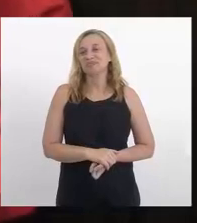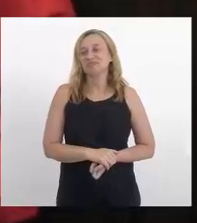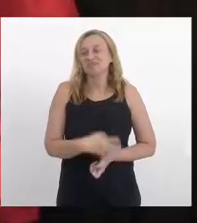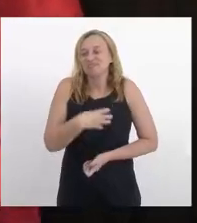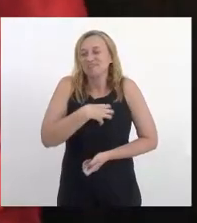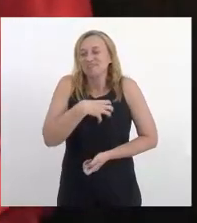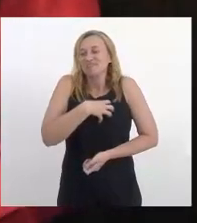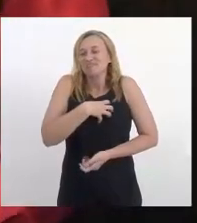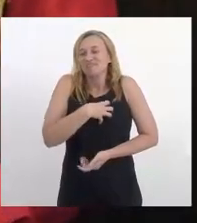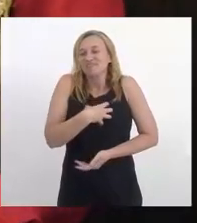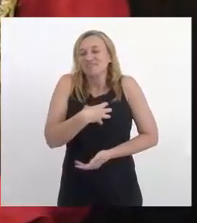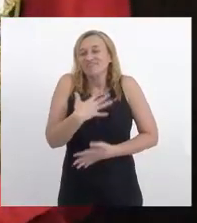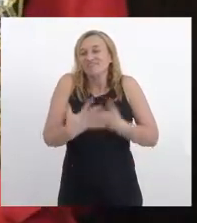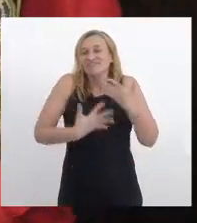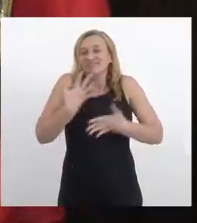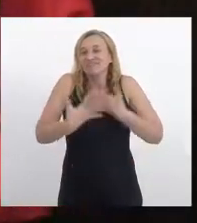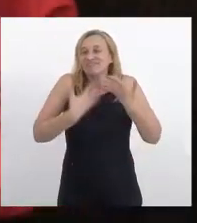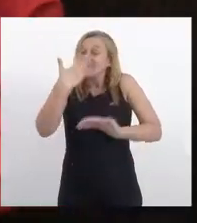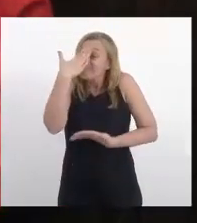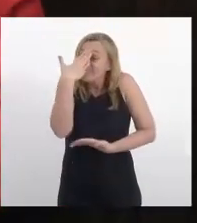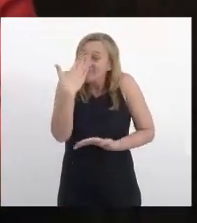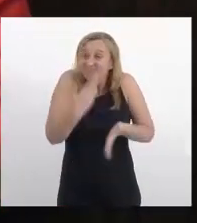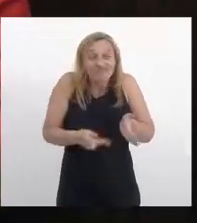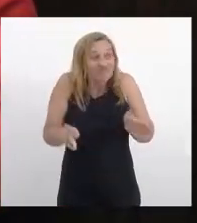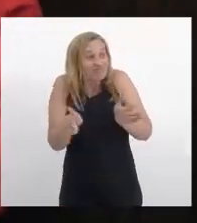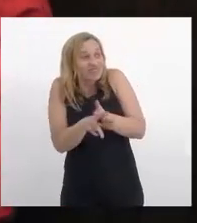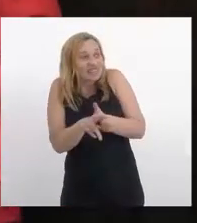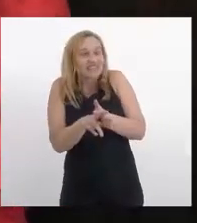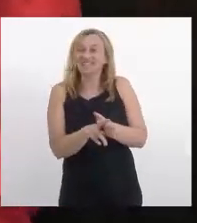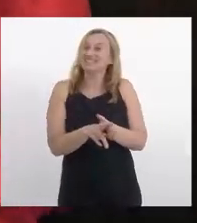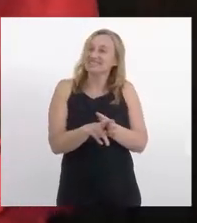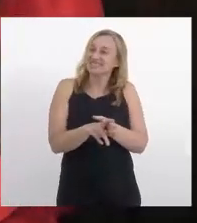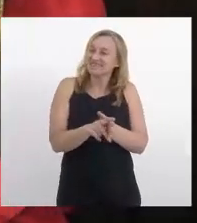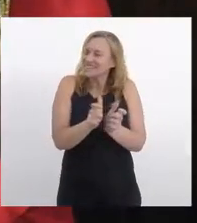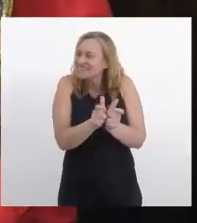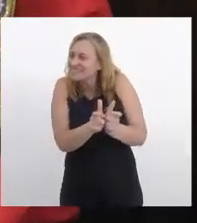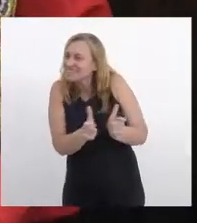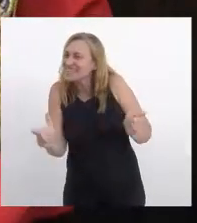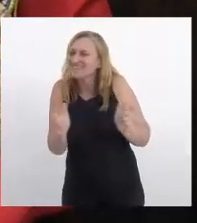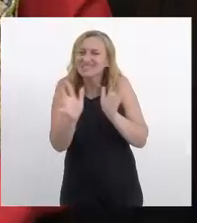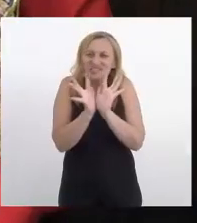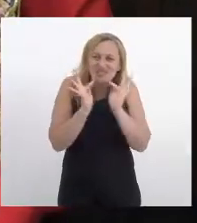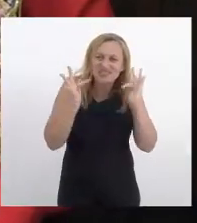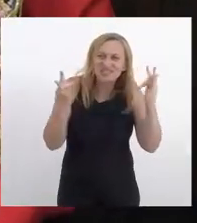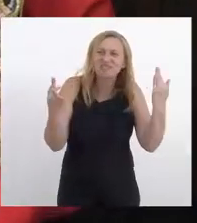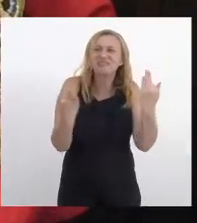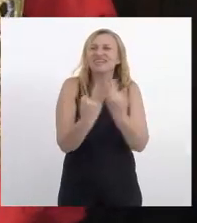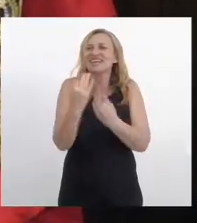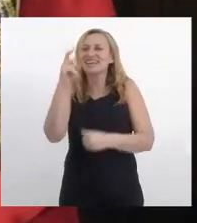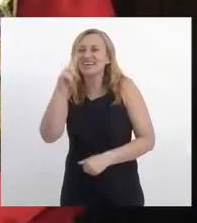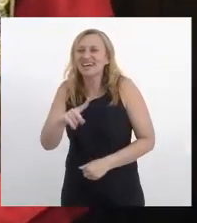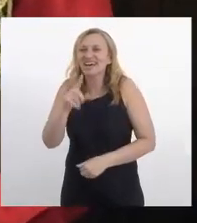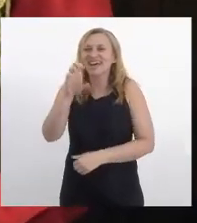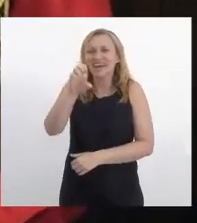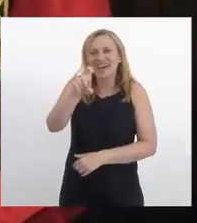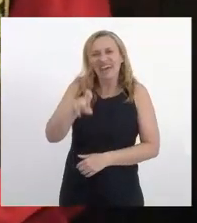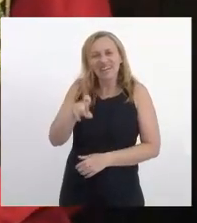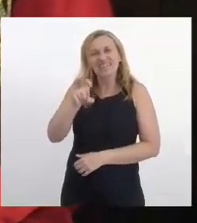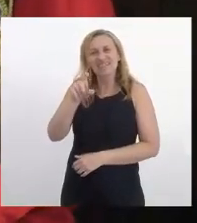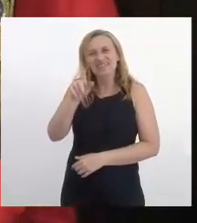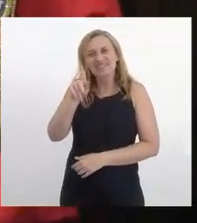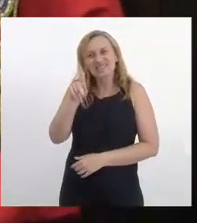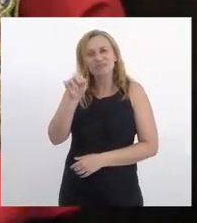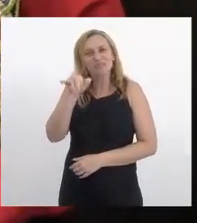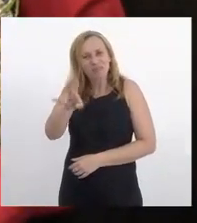Sinto-me honrado e agradecido por fazer parte desta grande família que é a Expo Religião.